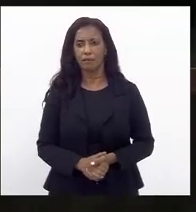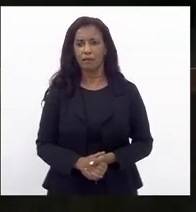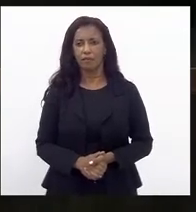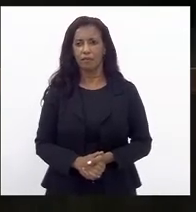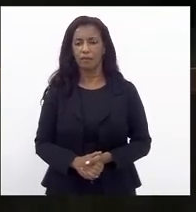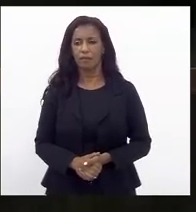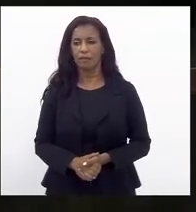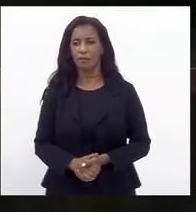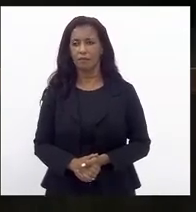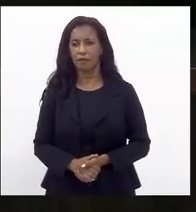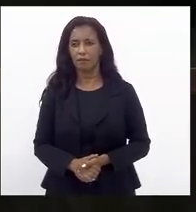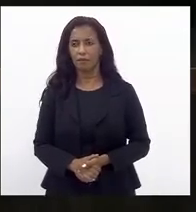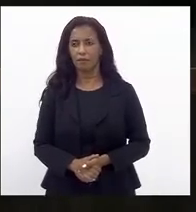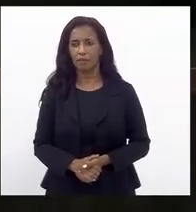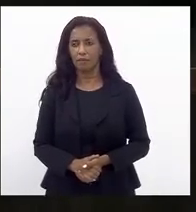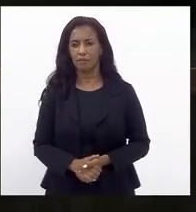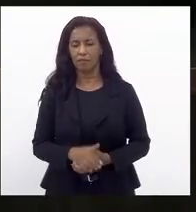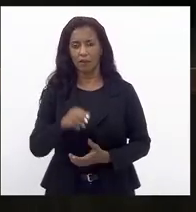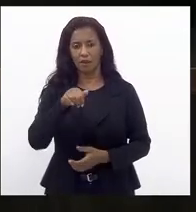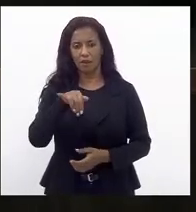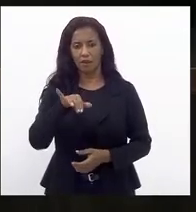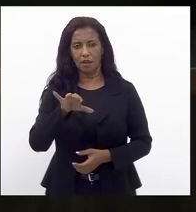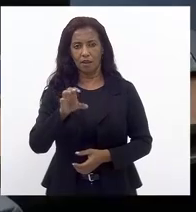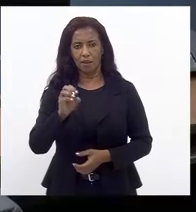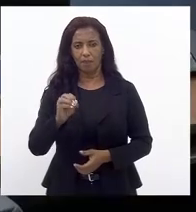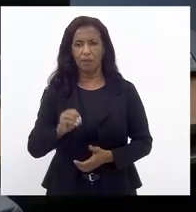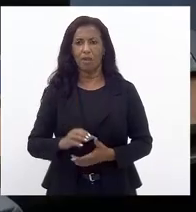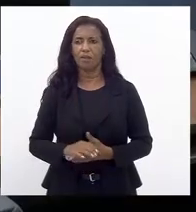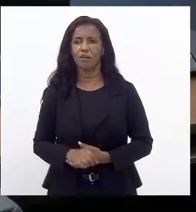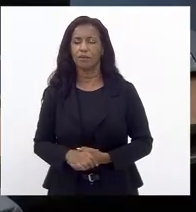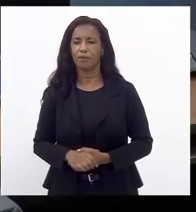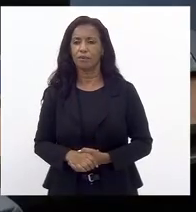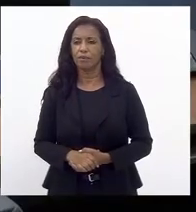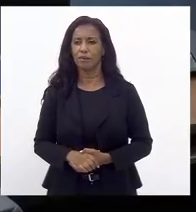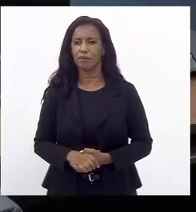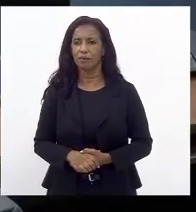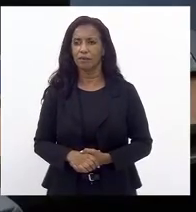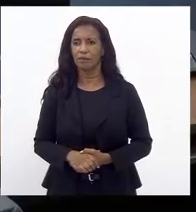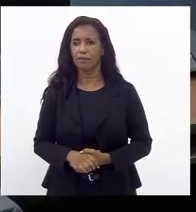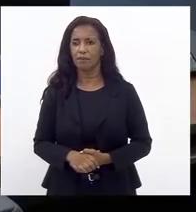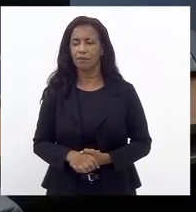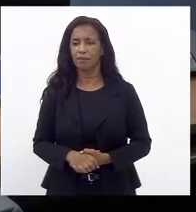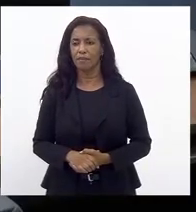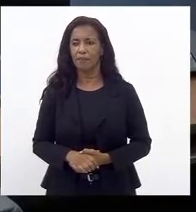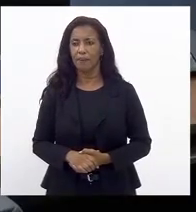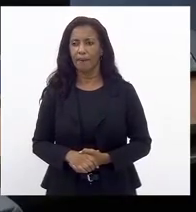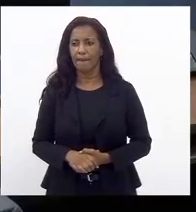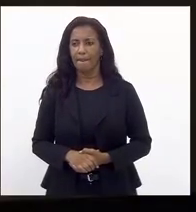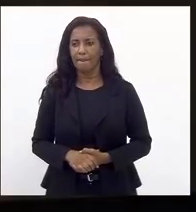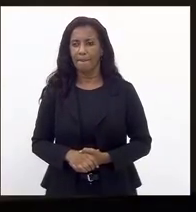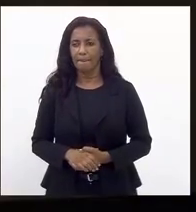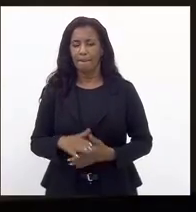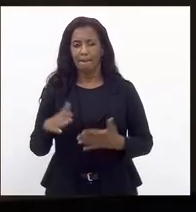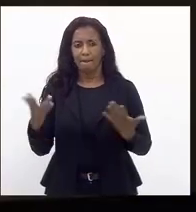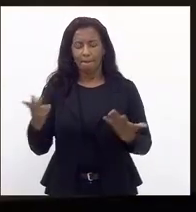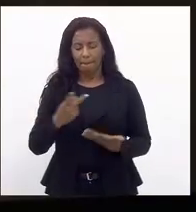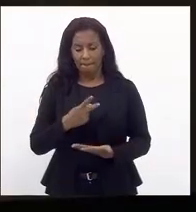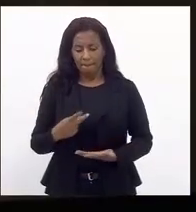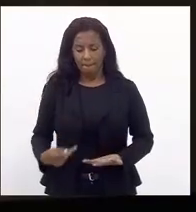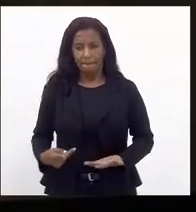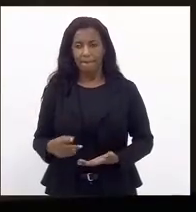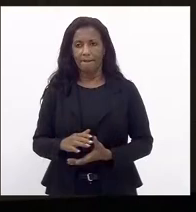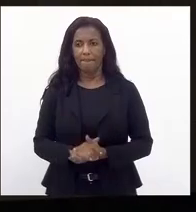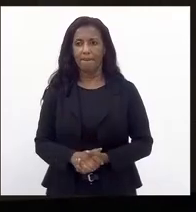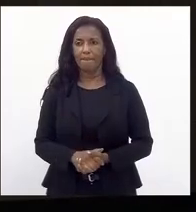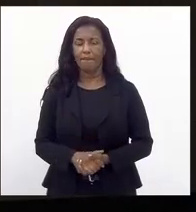terminar aqui com poema né lá sempre Presidente seu presidente